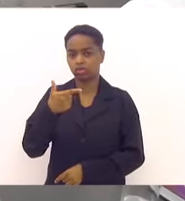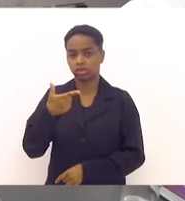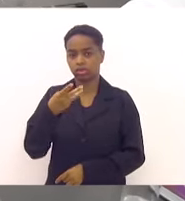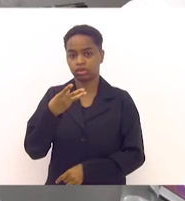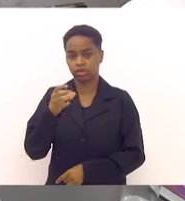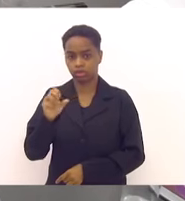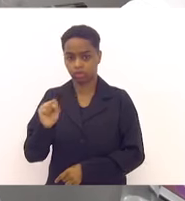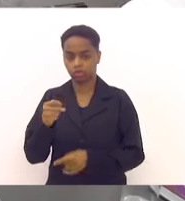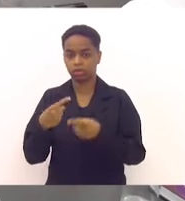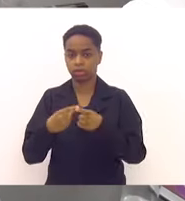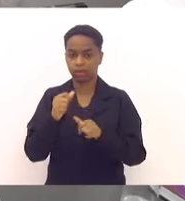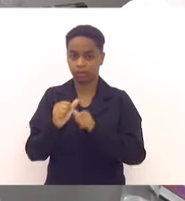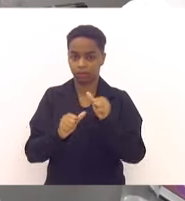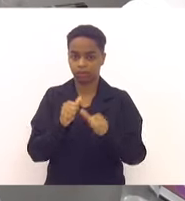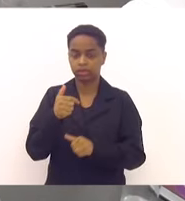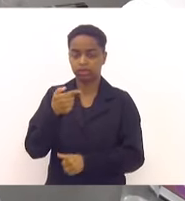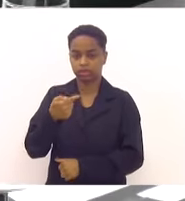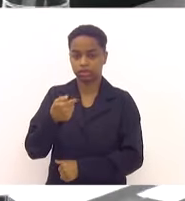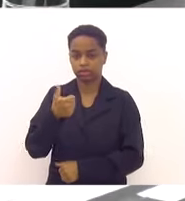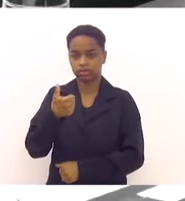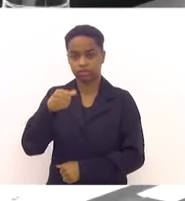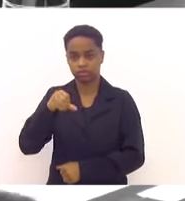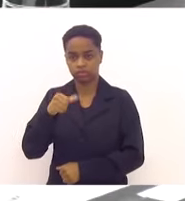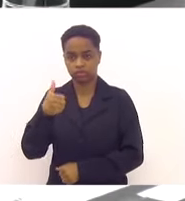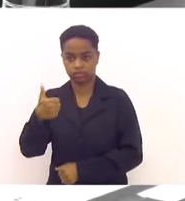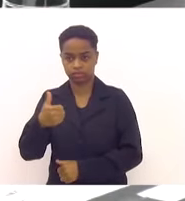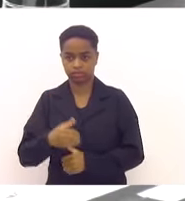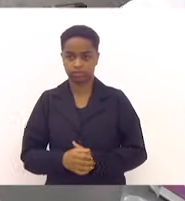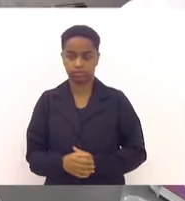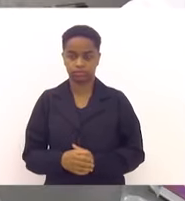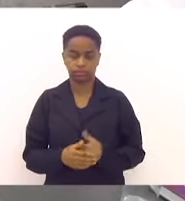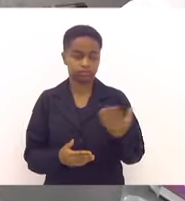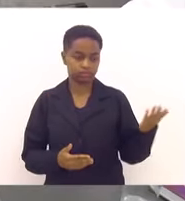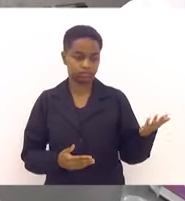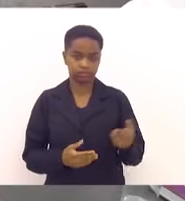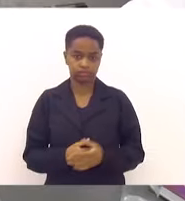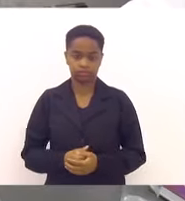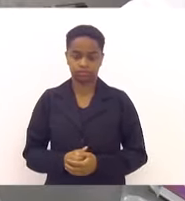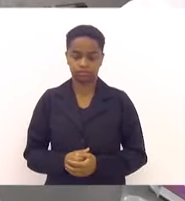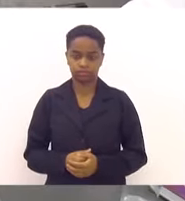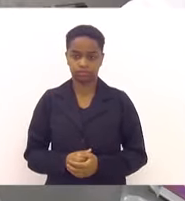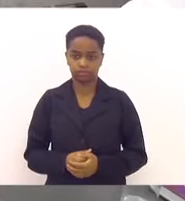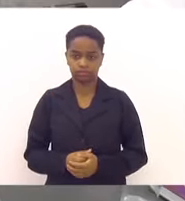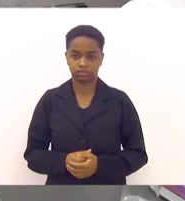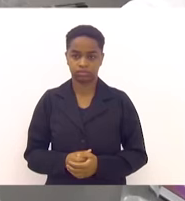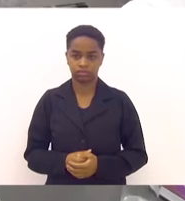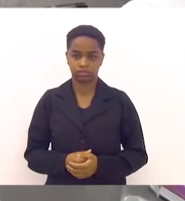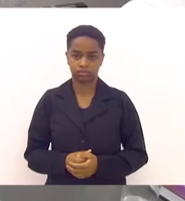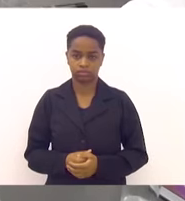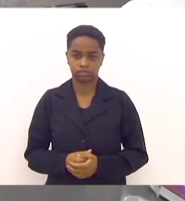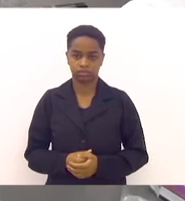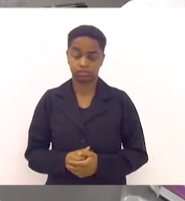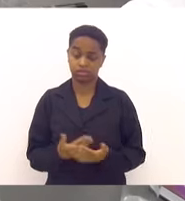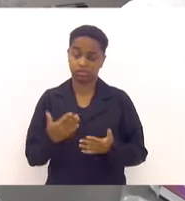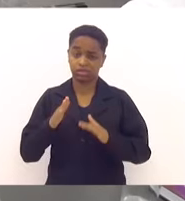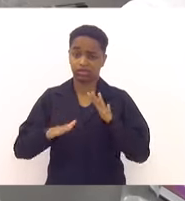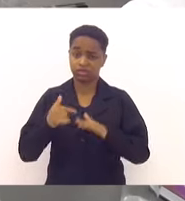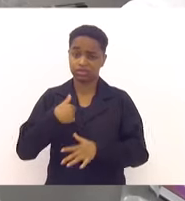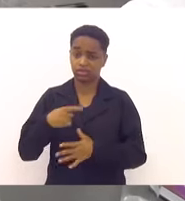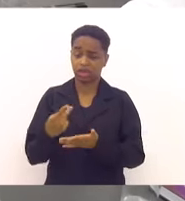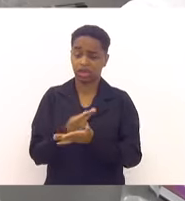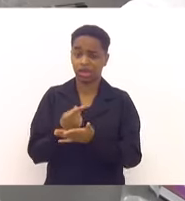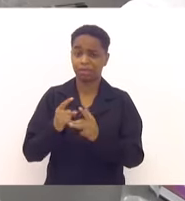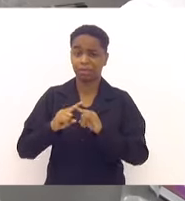9.238. Que modifica a 7.191. Presidente. Deputado Luiz Paulo. A não ser que eu esteja enganado, eu não estou